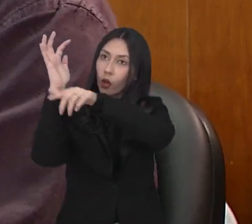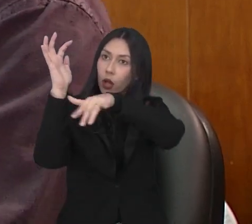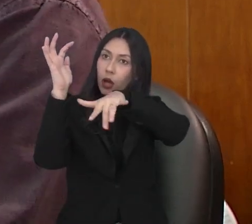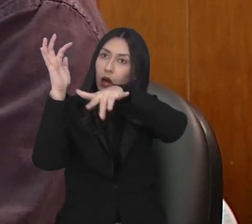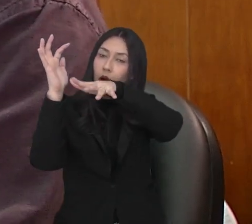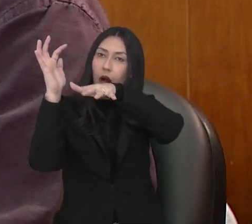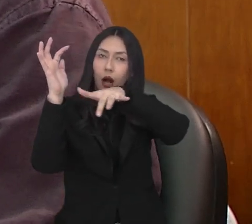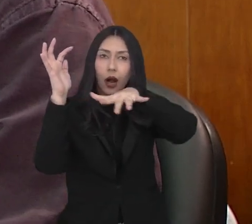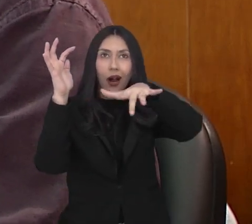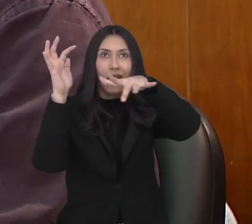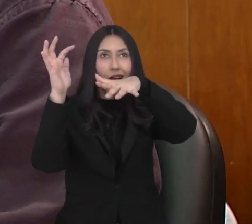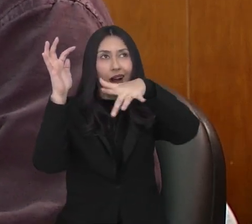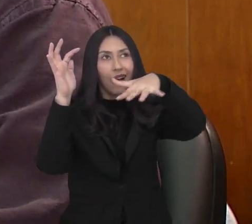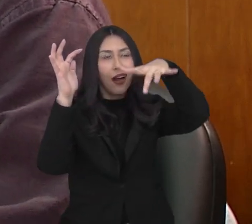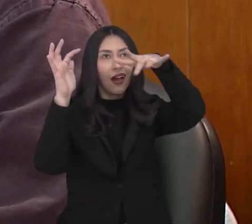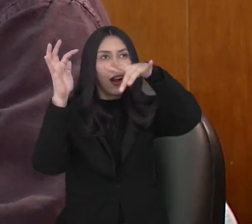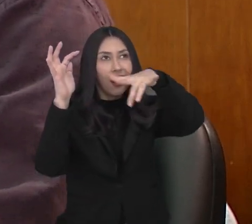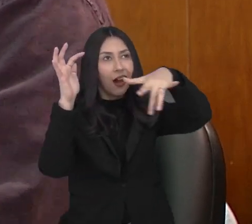essa floresta ela vai